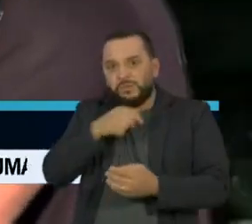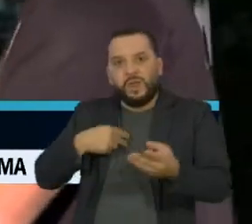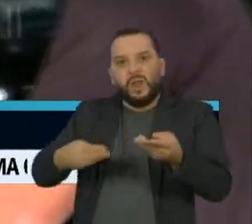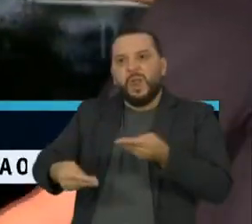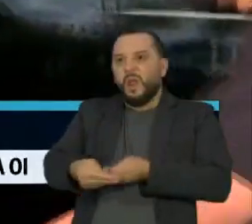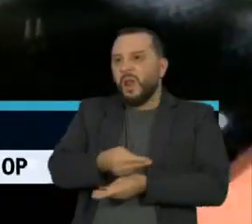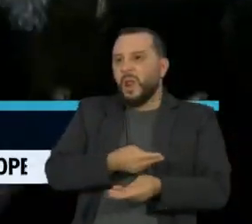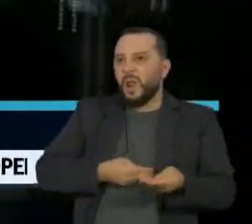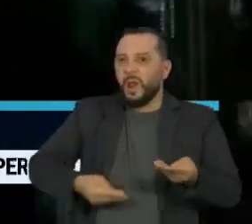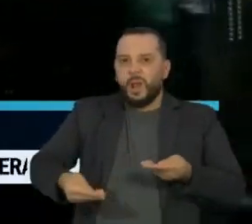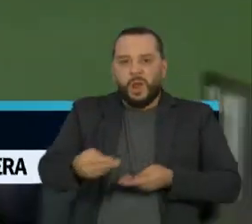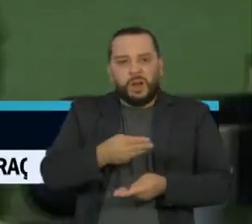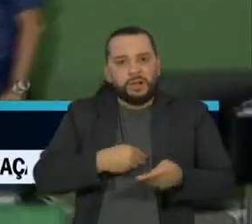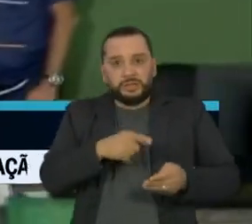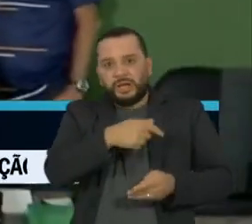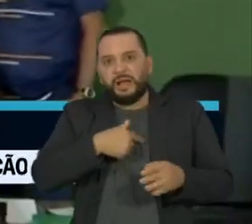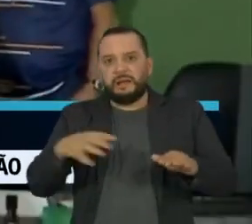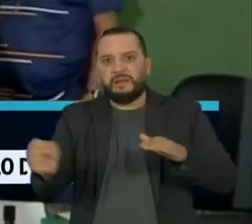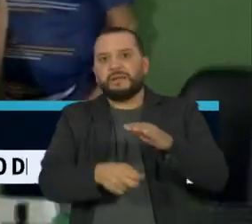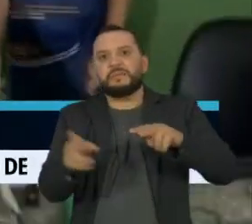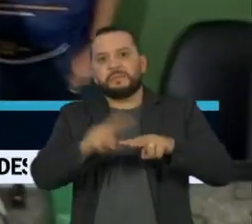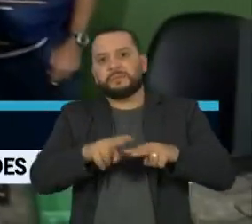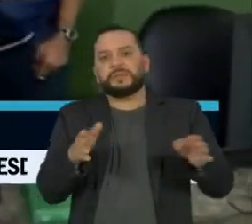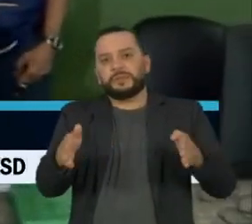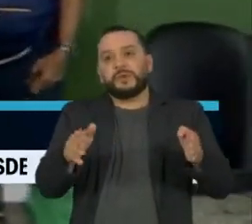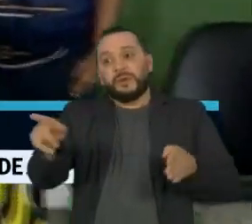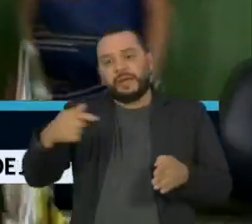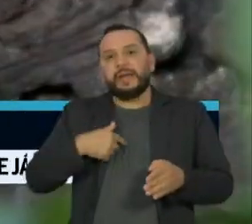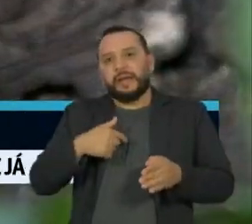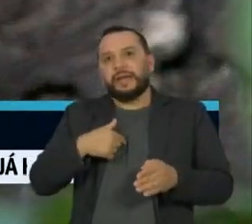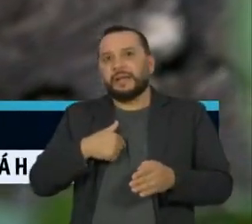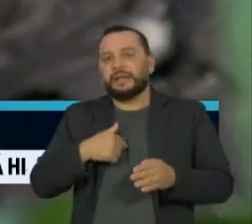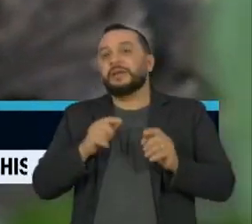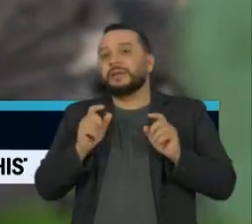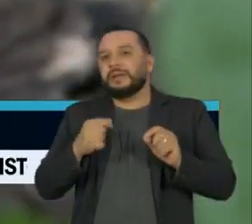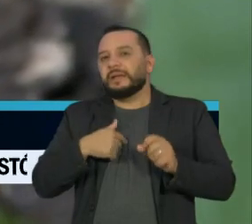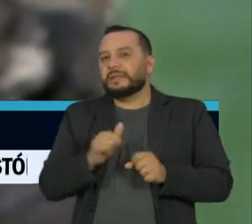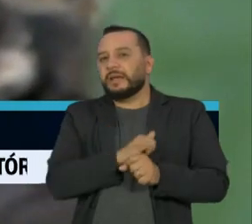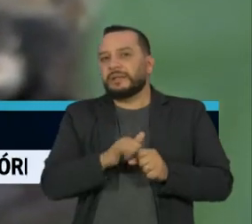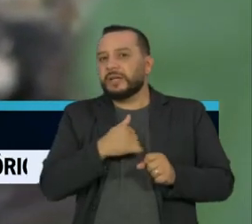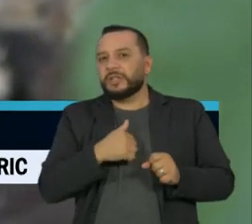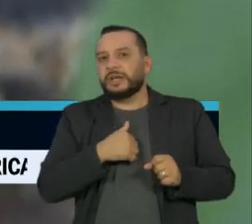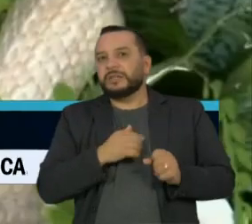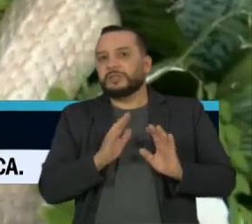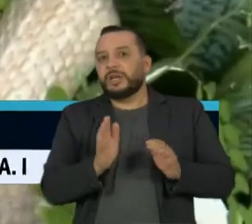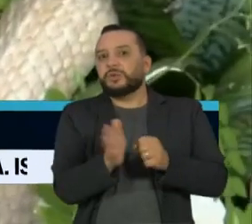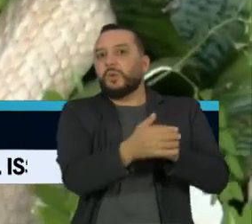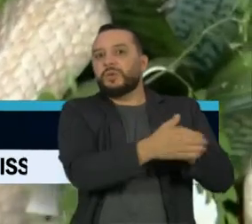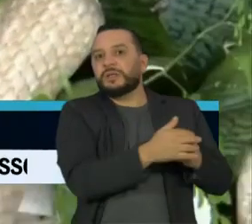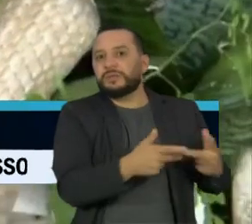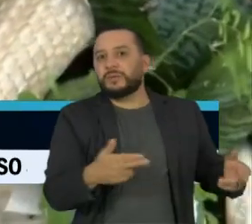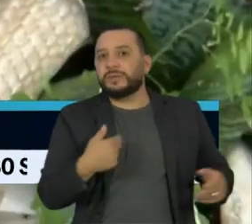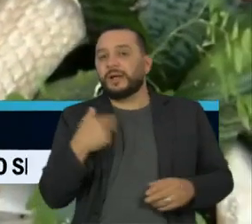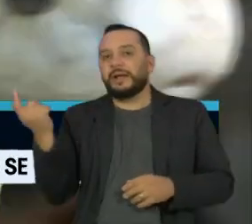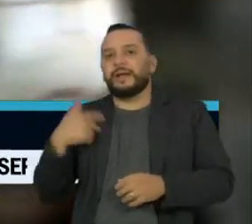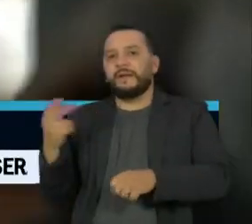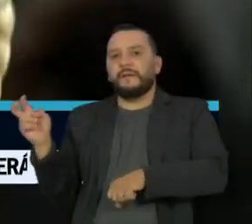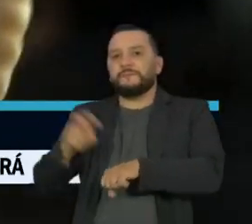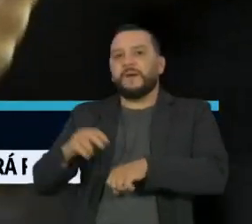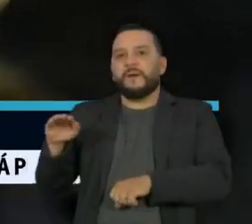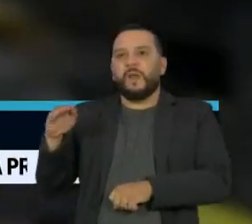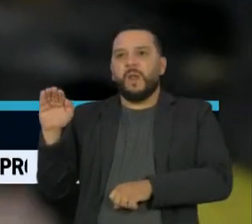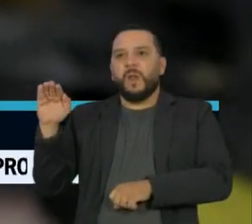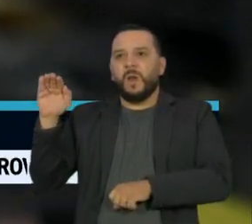prisão temporária diante de indícios de que ele estaria destruindo provas. No começo do mês, Pedro foi picado por uma cobra naja que